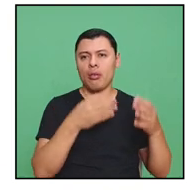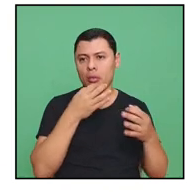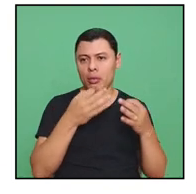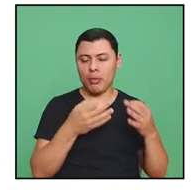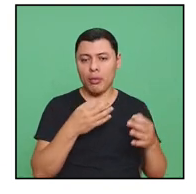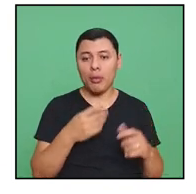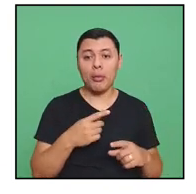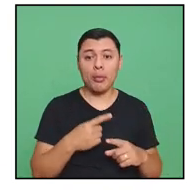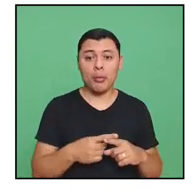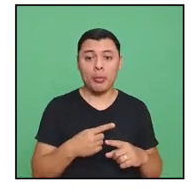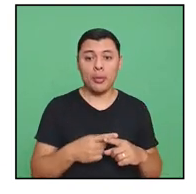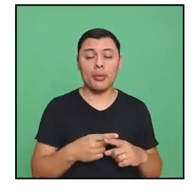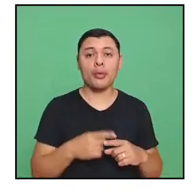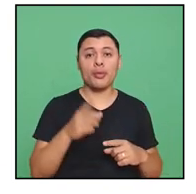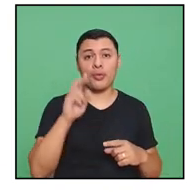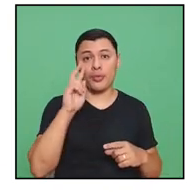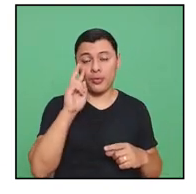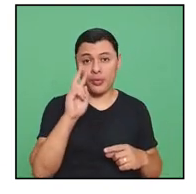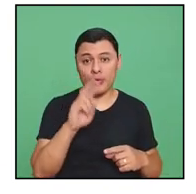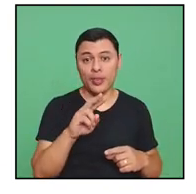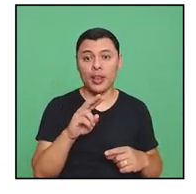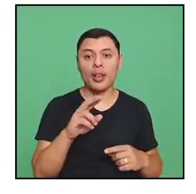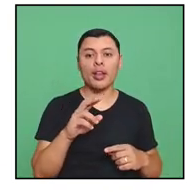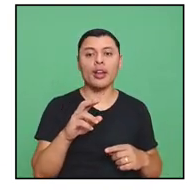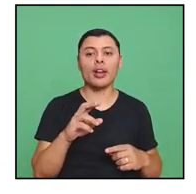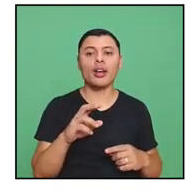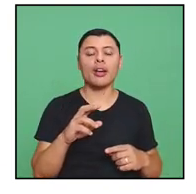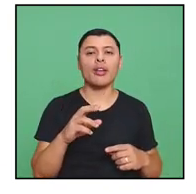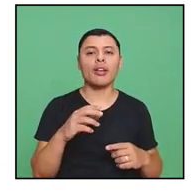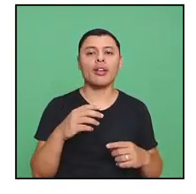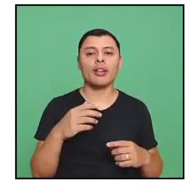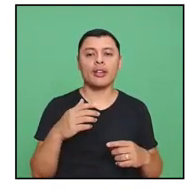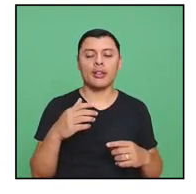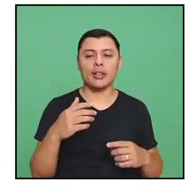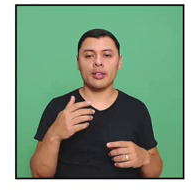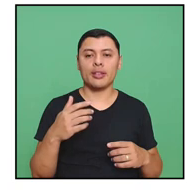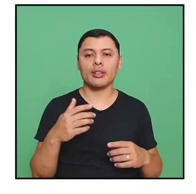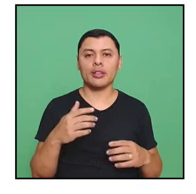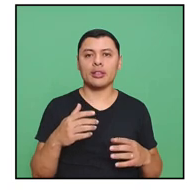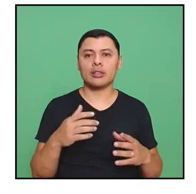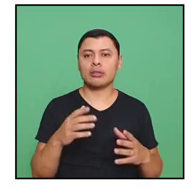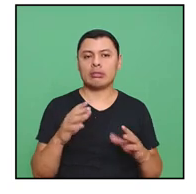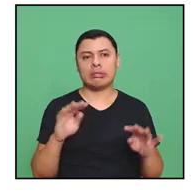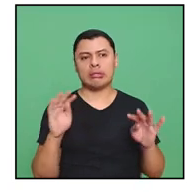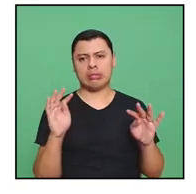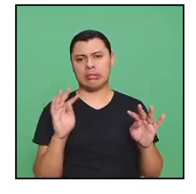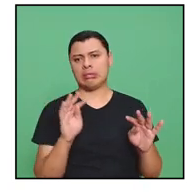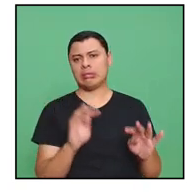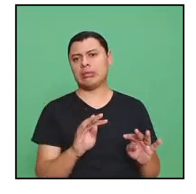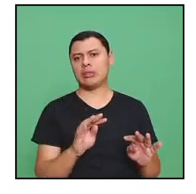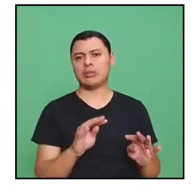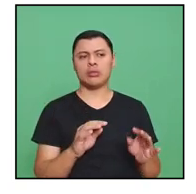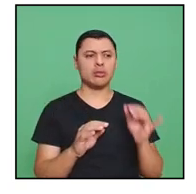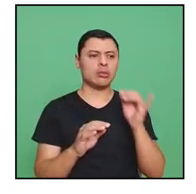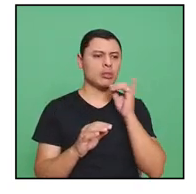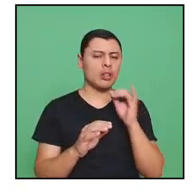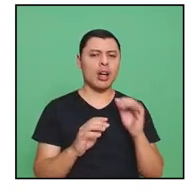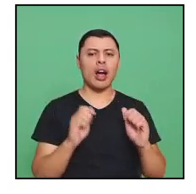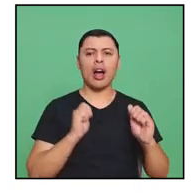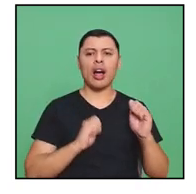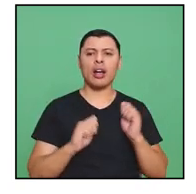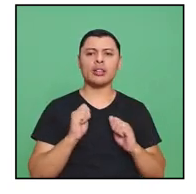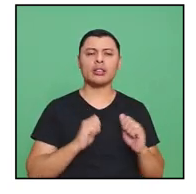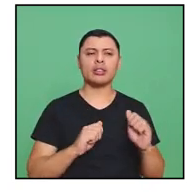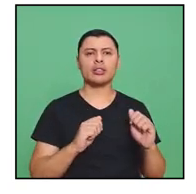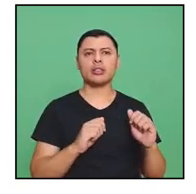você vê, assim, as maiores casas de leilão dando um super destaque para artistas baseados no